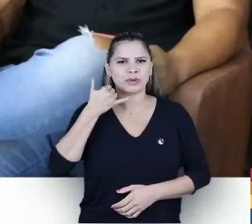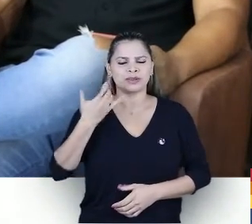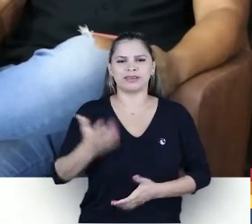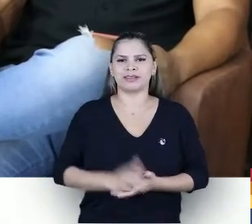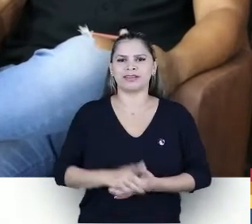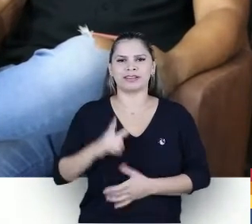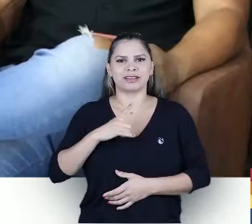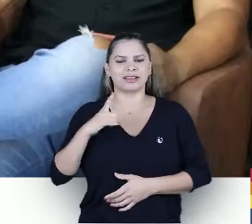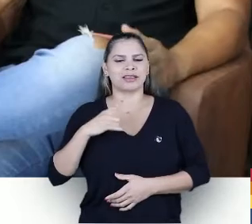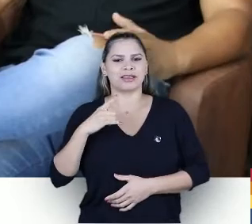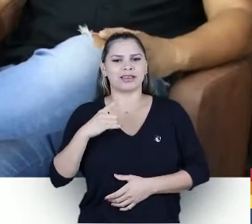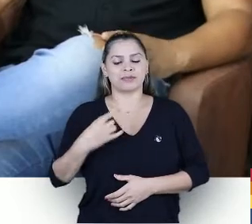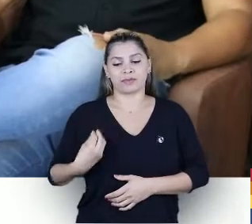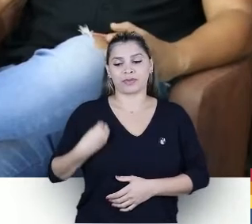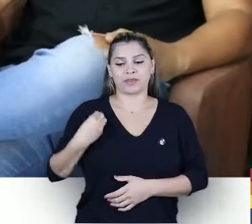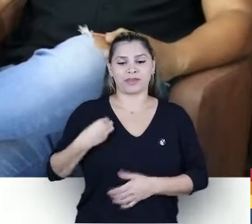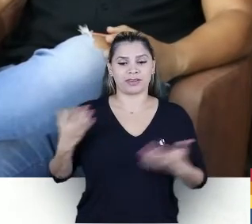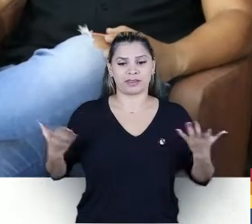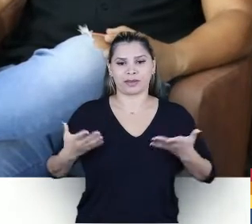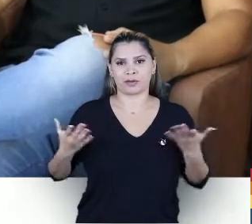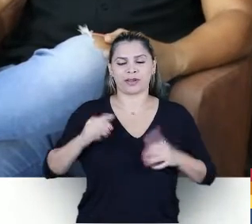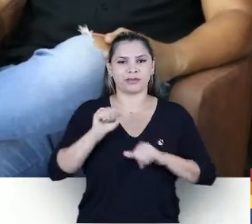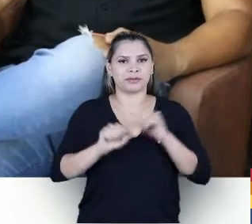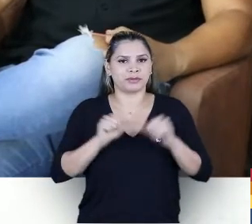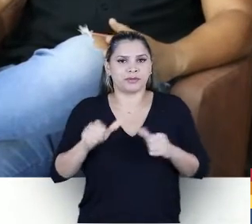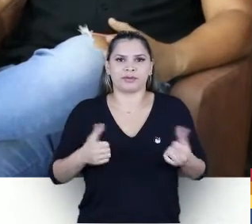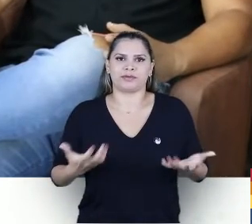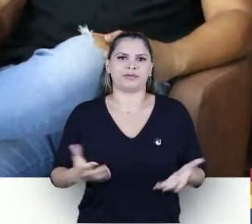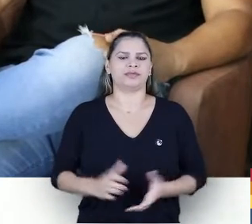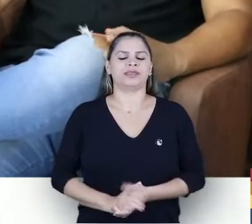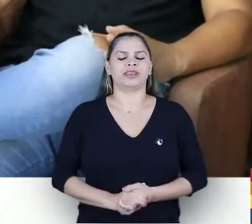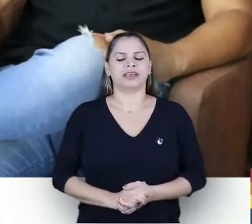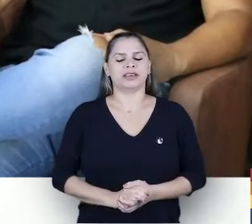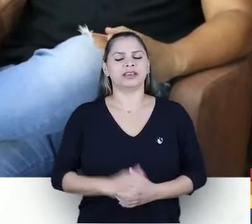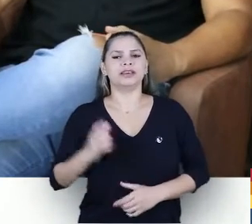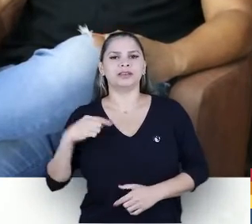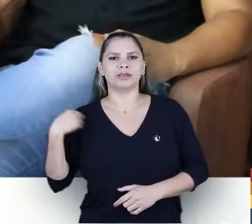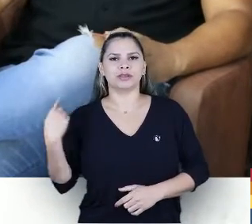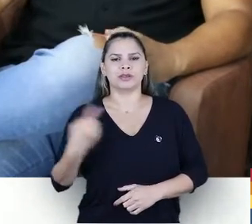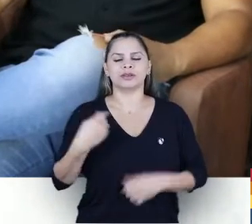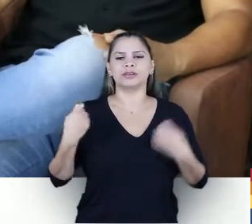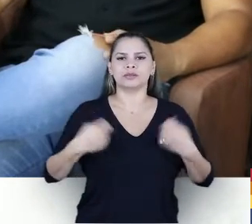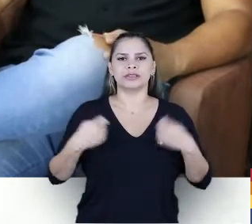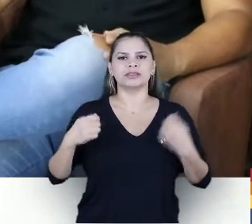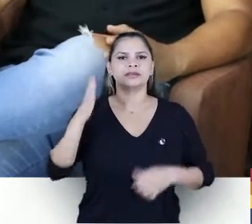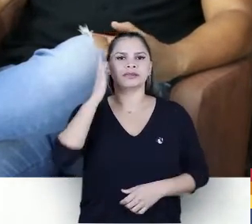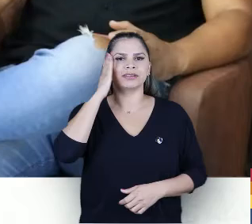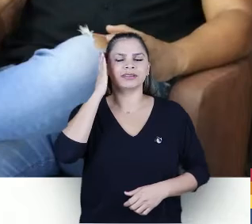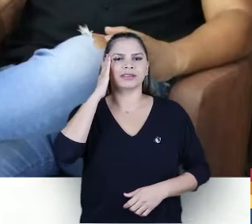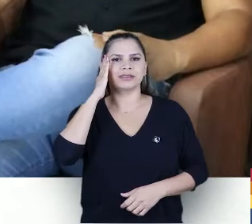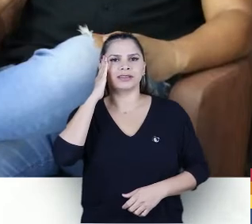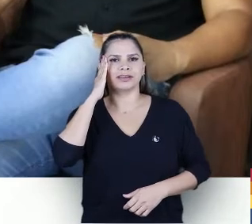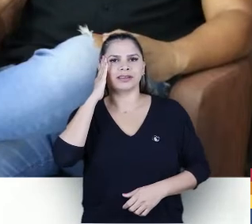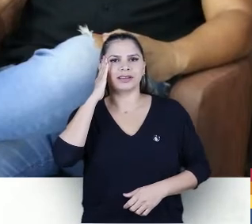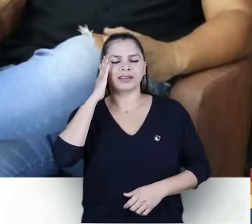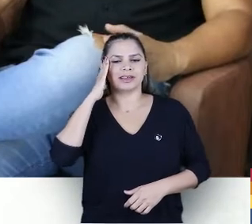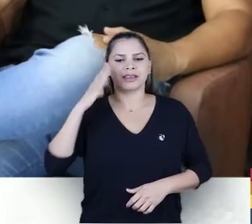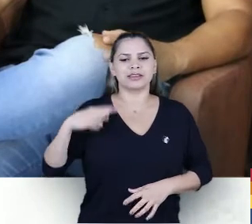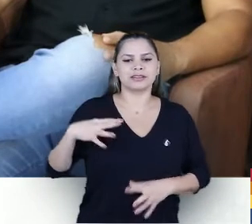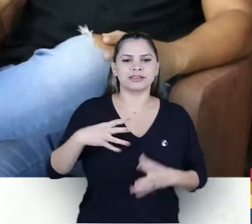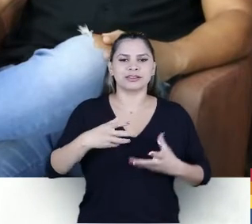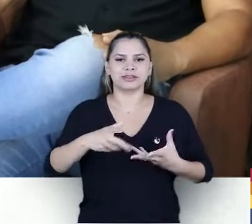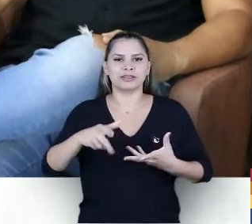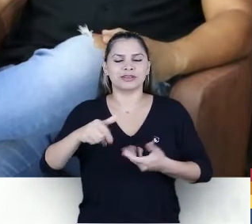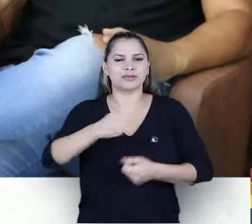de colar aquele gênero recortado. Não, está tudo ali nas mãos, no celular. Então, a nossa realidade, ela realmente mudou